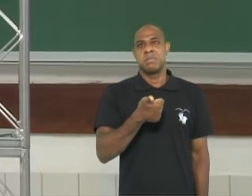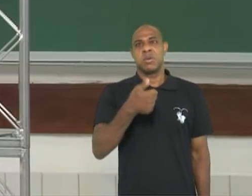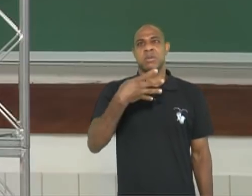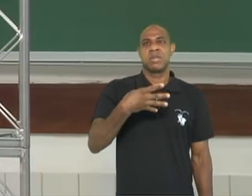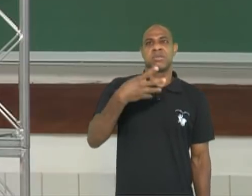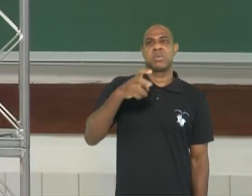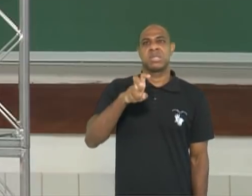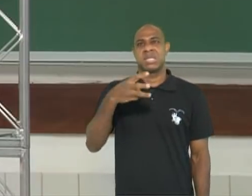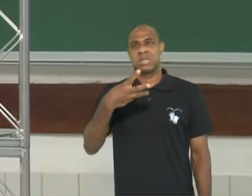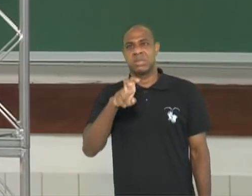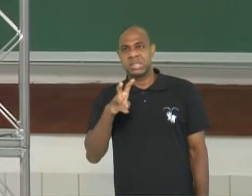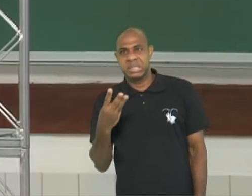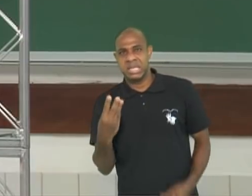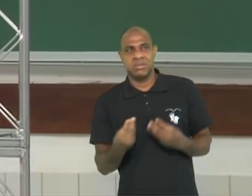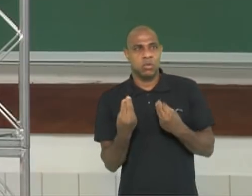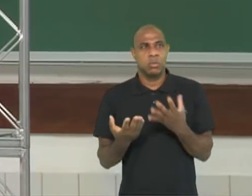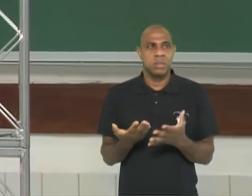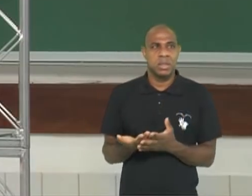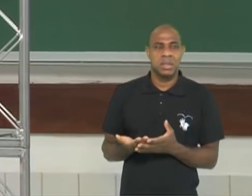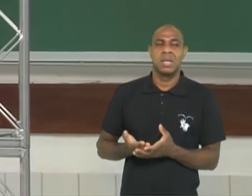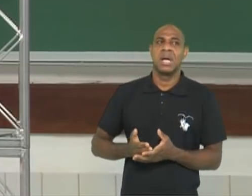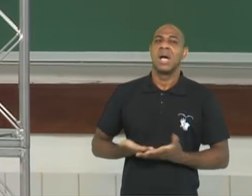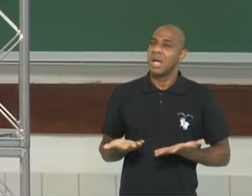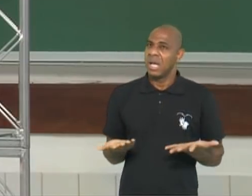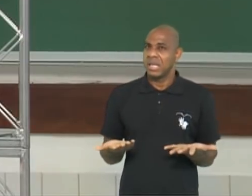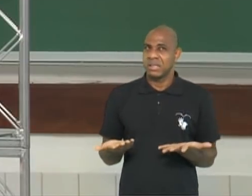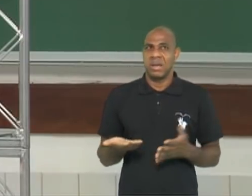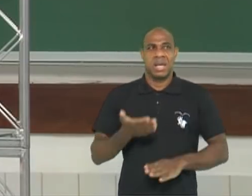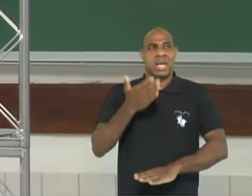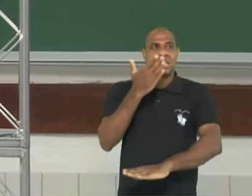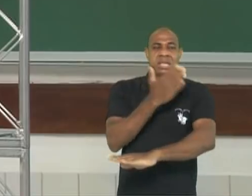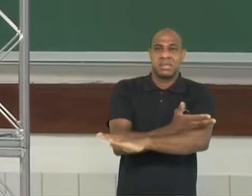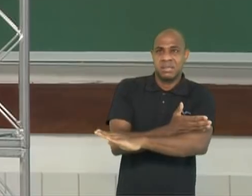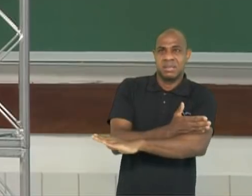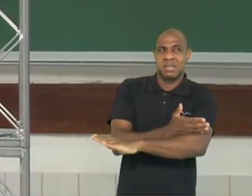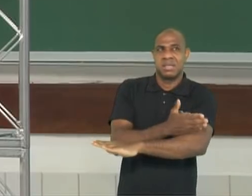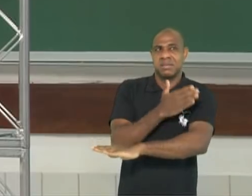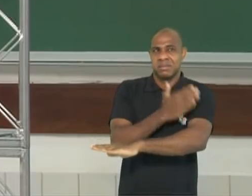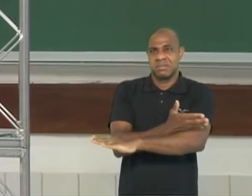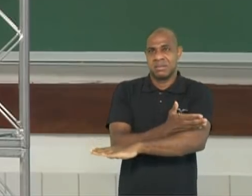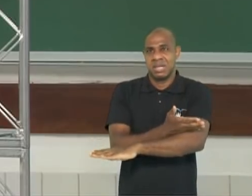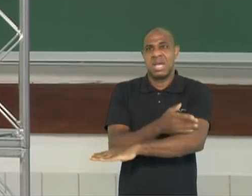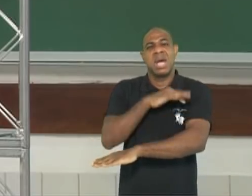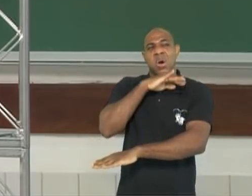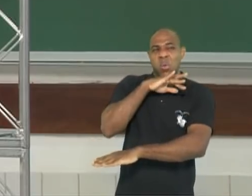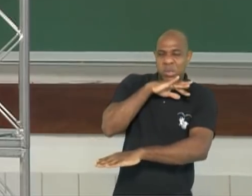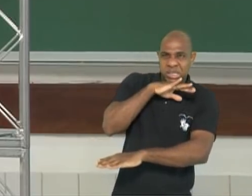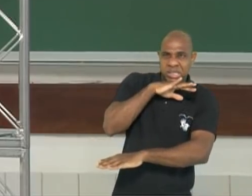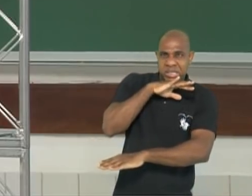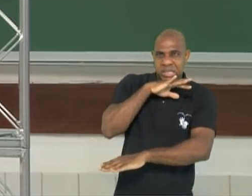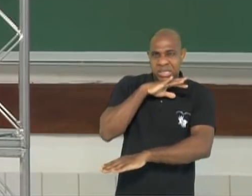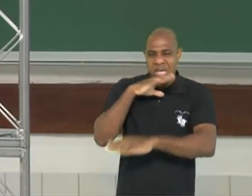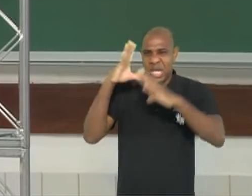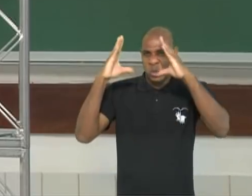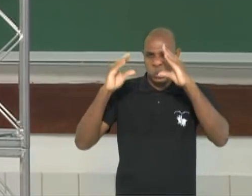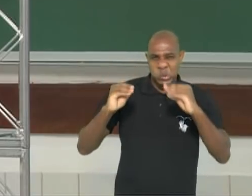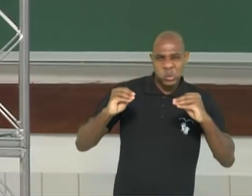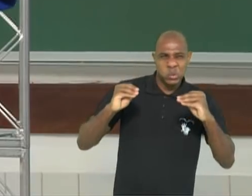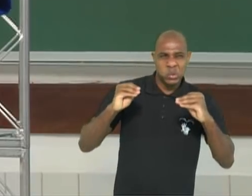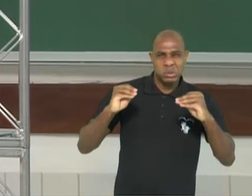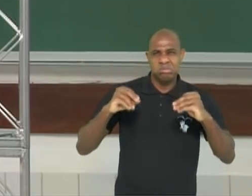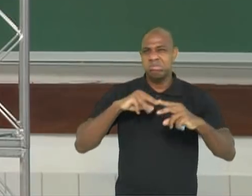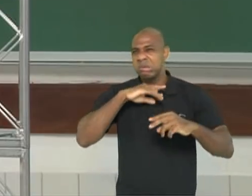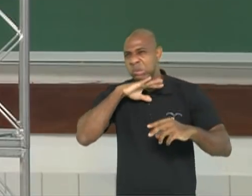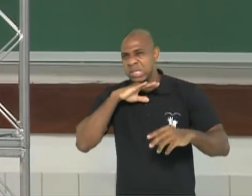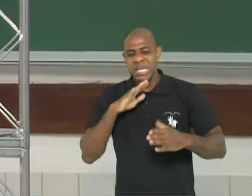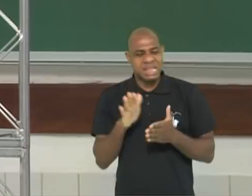datas tradicionais. E a Idade Média, terrível, ela é média, ela é medíocre, ela é ruim, é a Idade das Trevas, nada